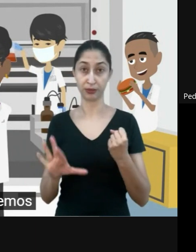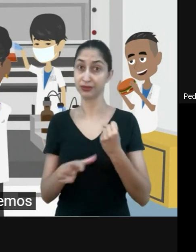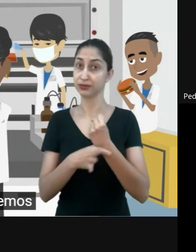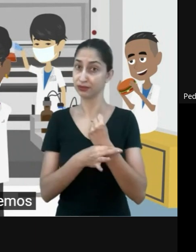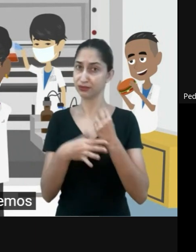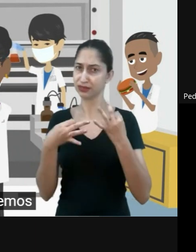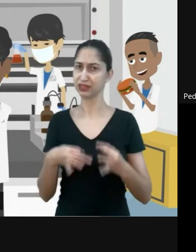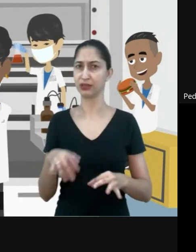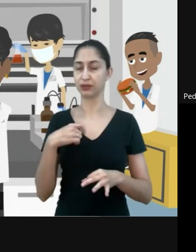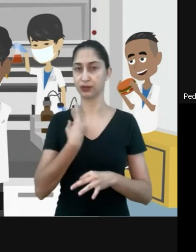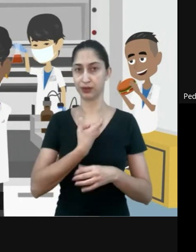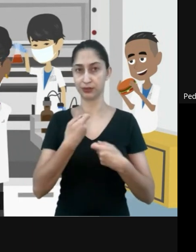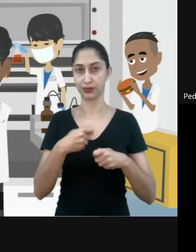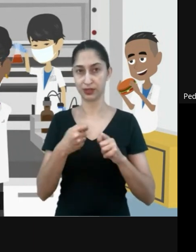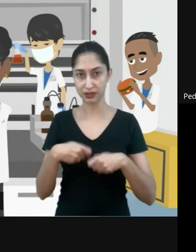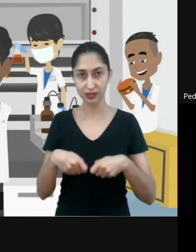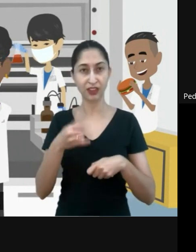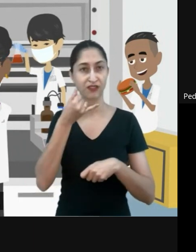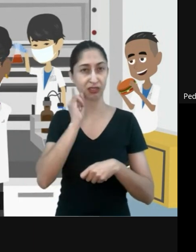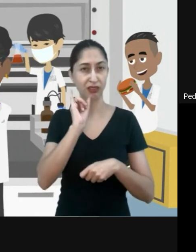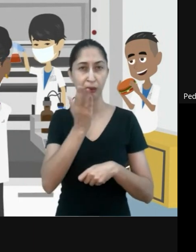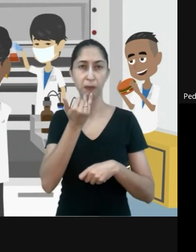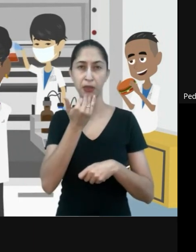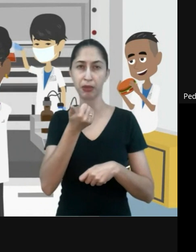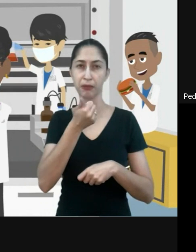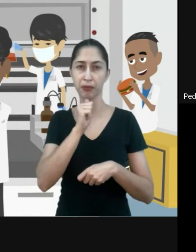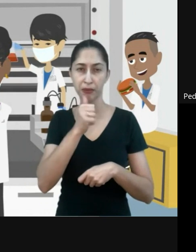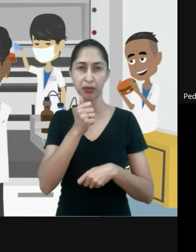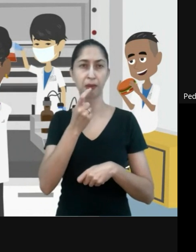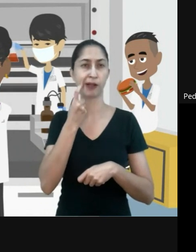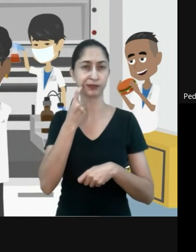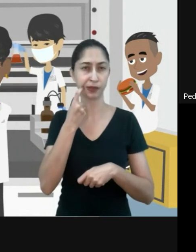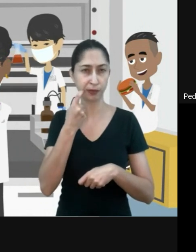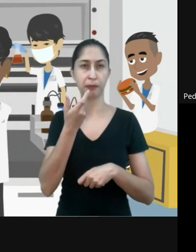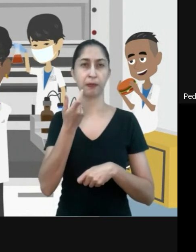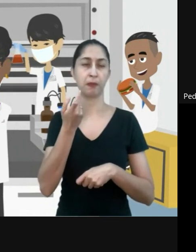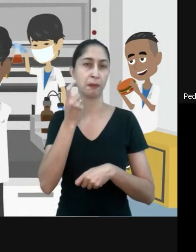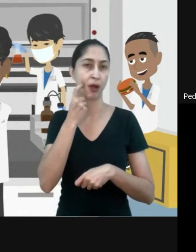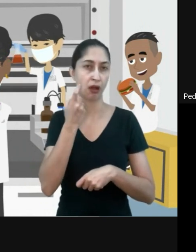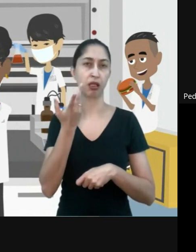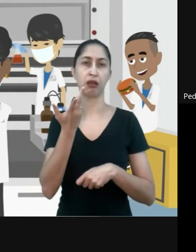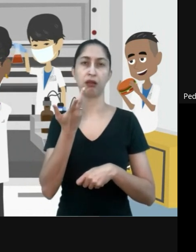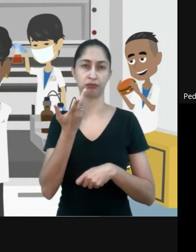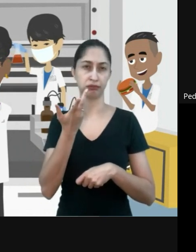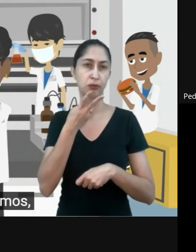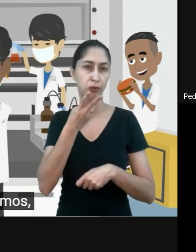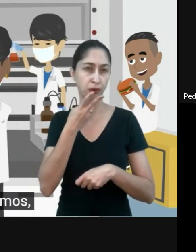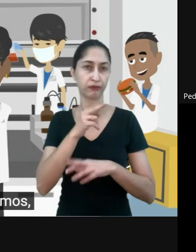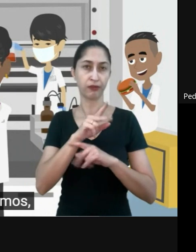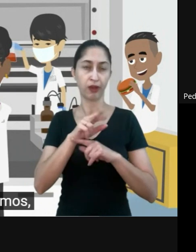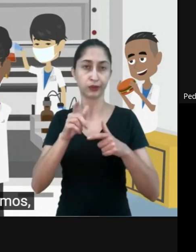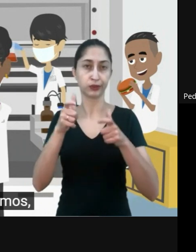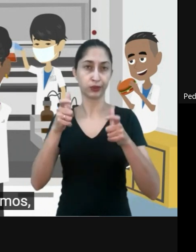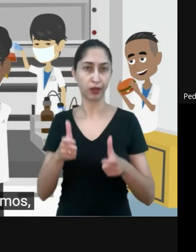segurança completa, devemos ser mais abrangentes e não comer, beber, fumar, mascar chiclete e bala nos laboratórios, nas